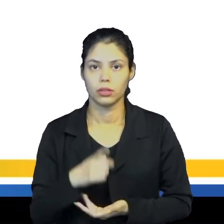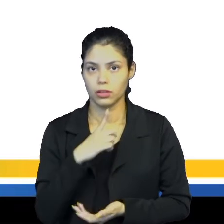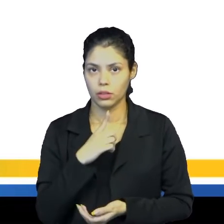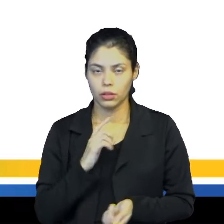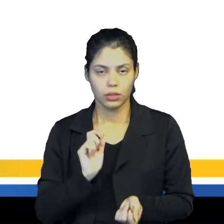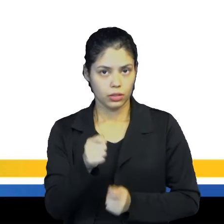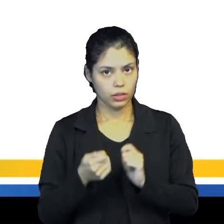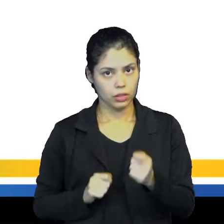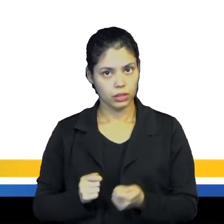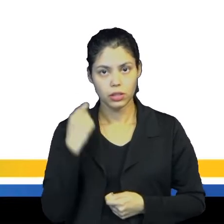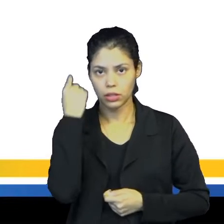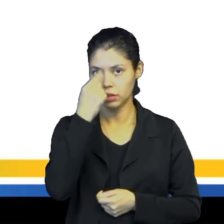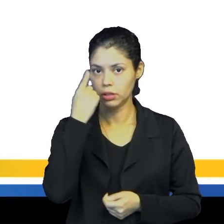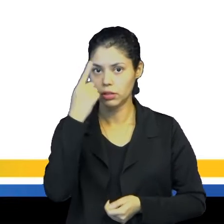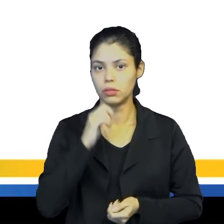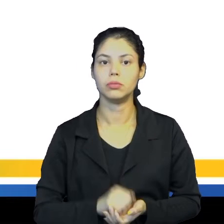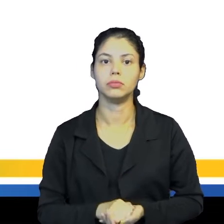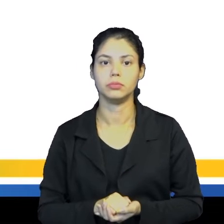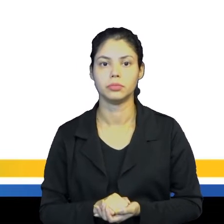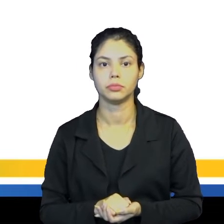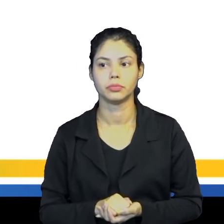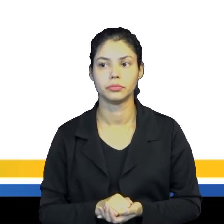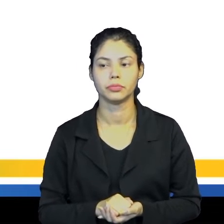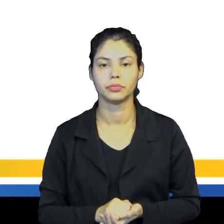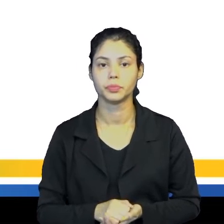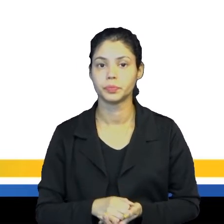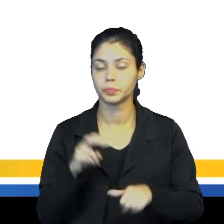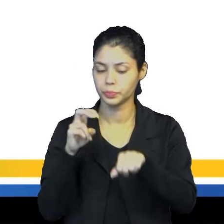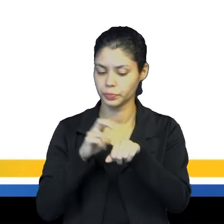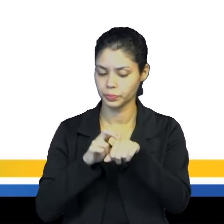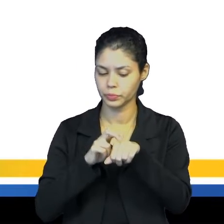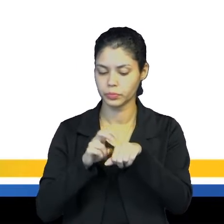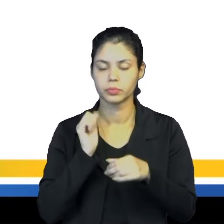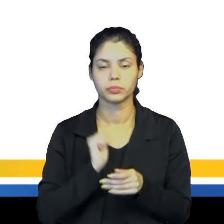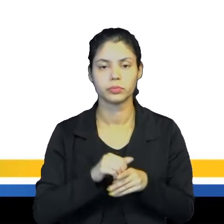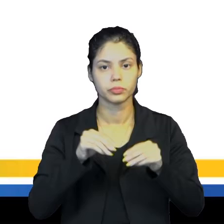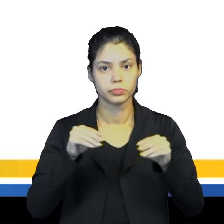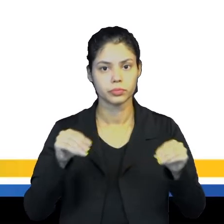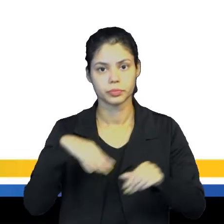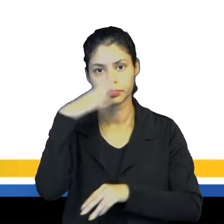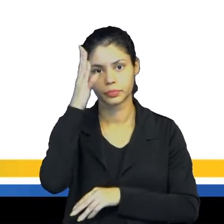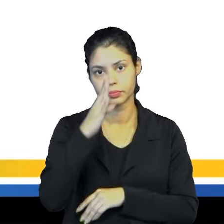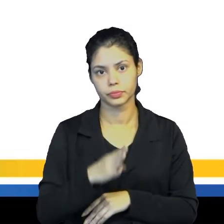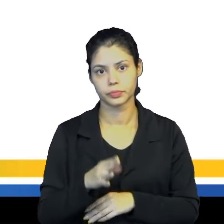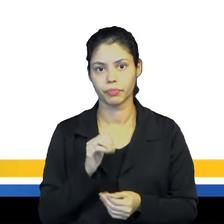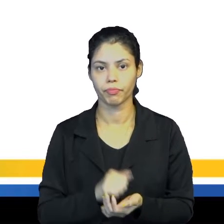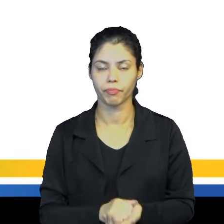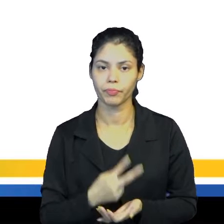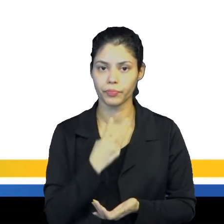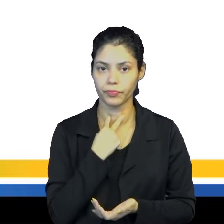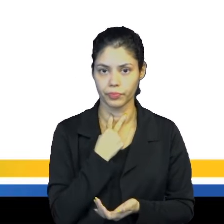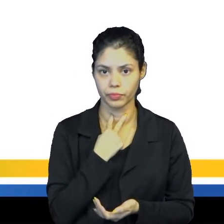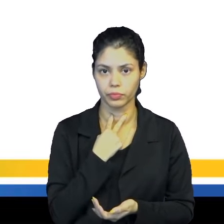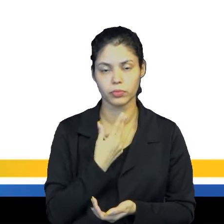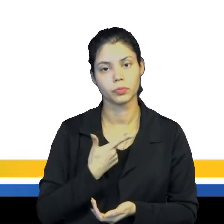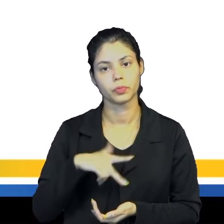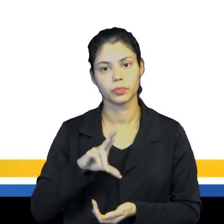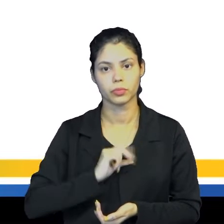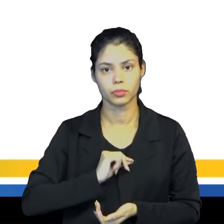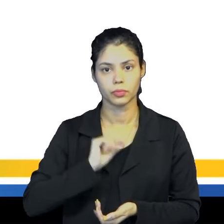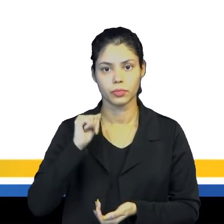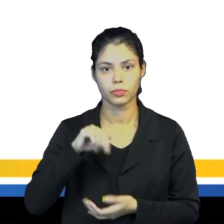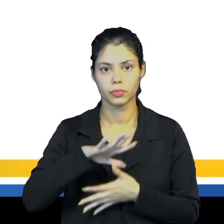tem o domínio espanhol, e a parte verde, né, é o território brasileiro, né, de ocupação portuguesa aqui